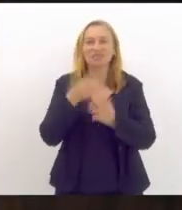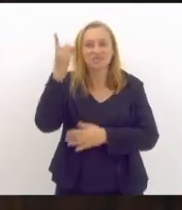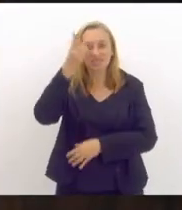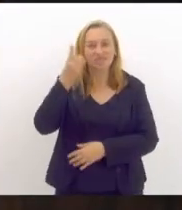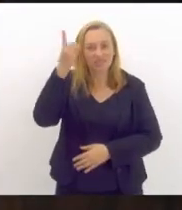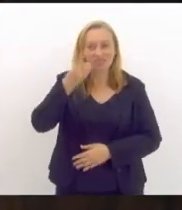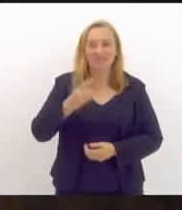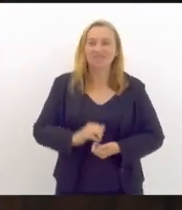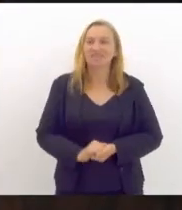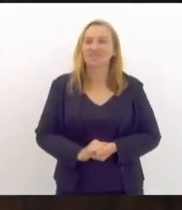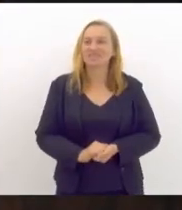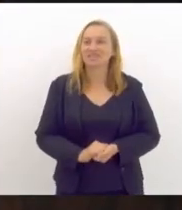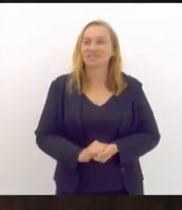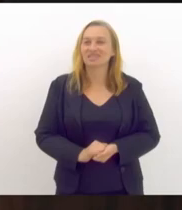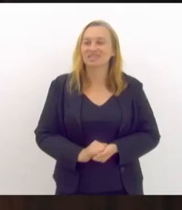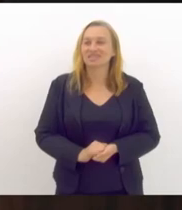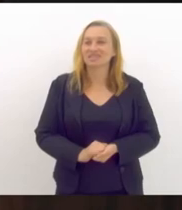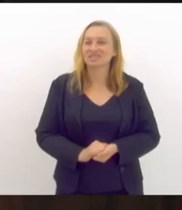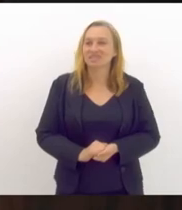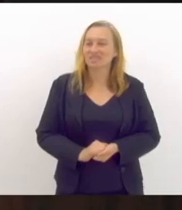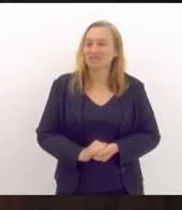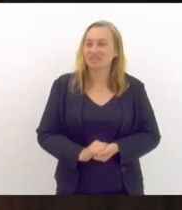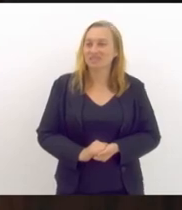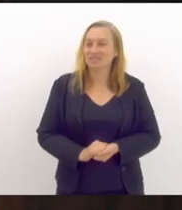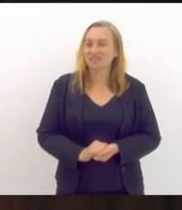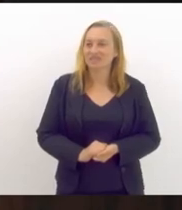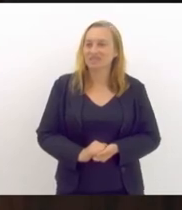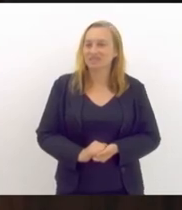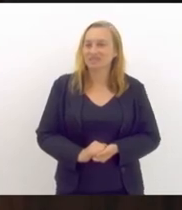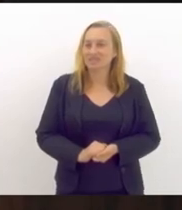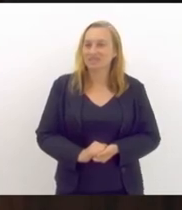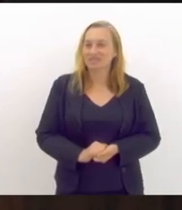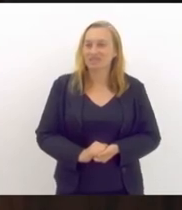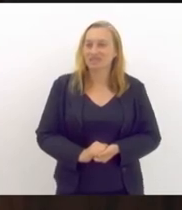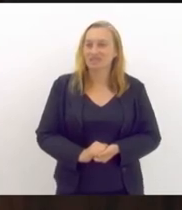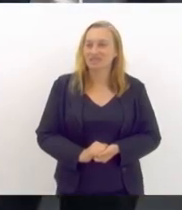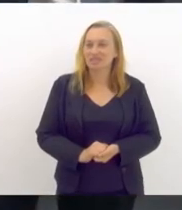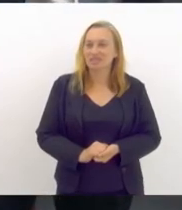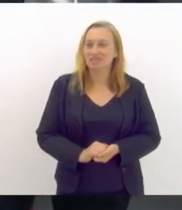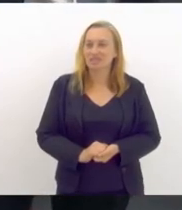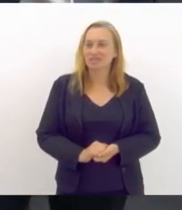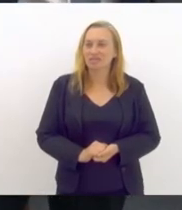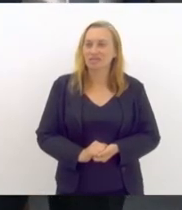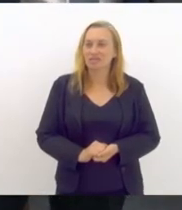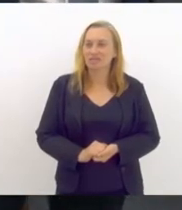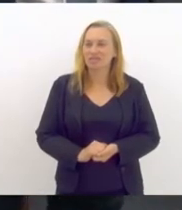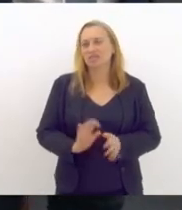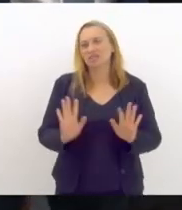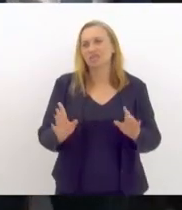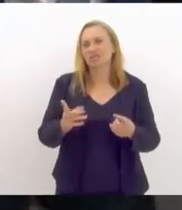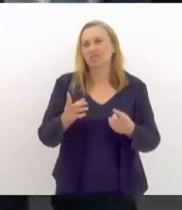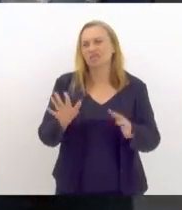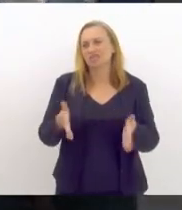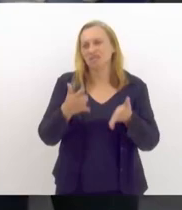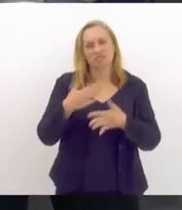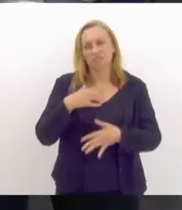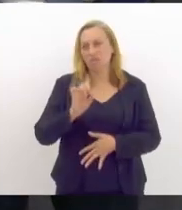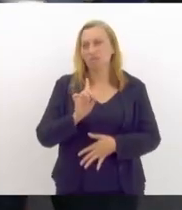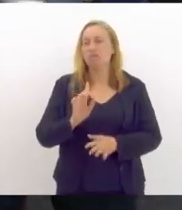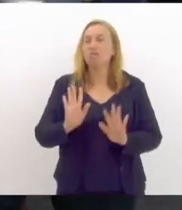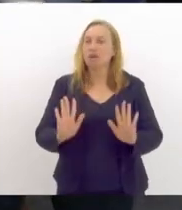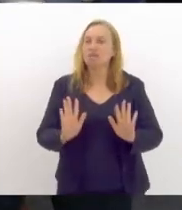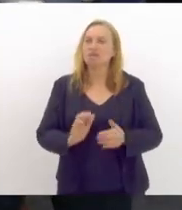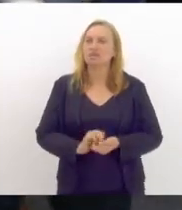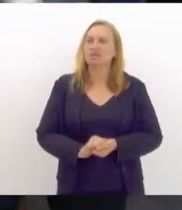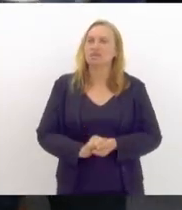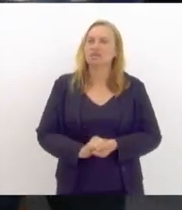estamos em processo de votação não vou entrar no mérito desse debate a iniciativa não é minha é